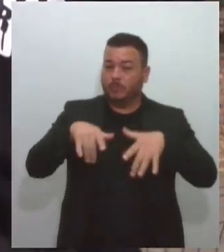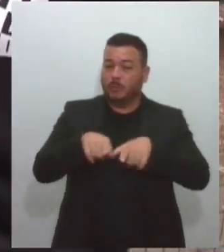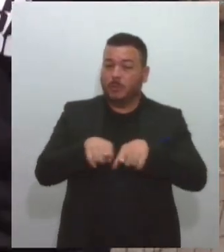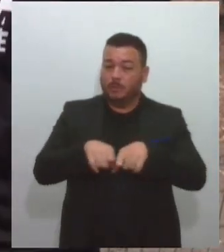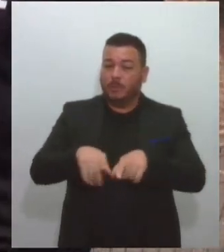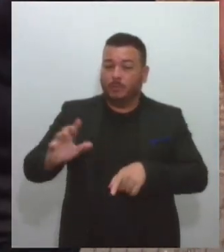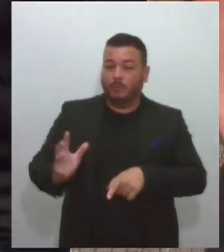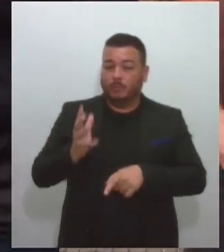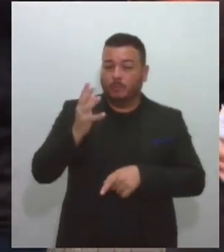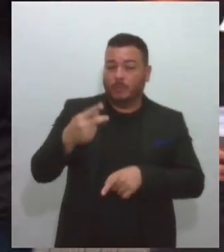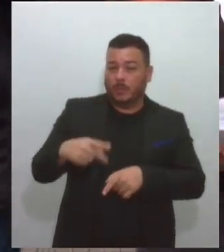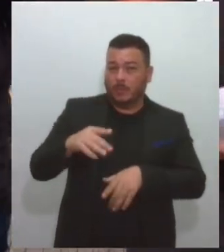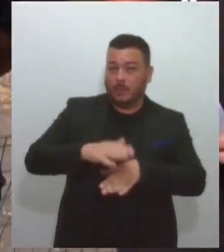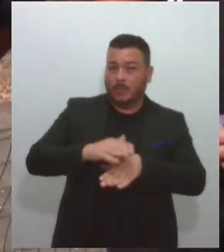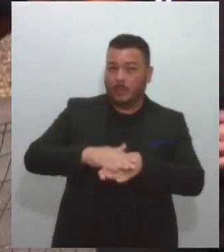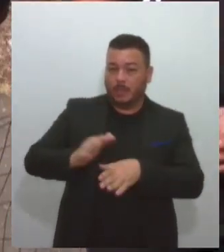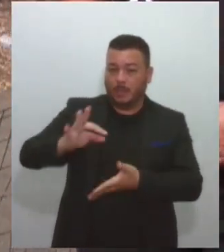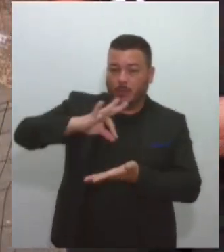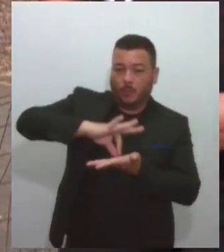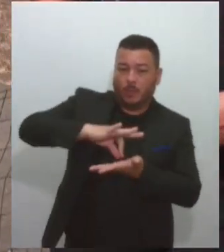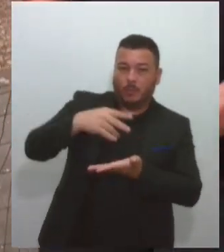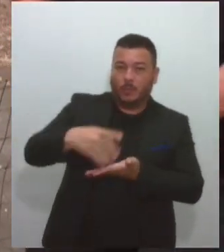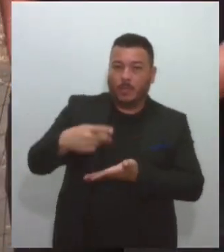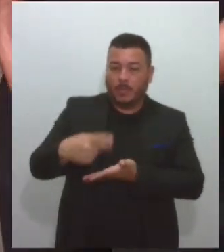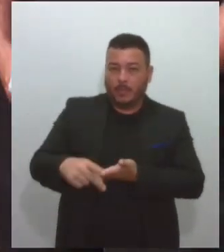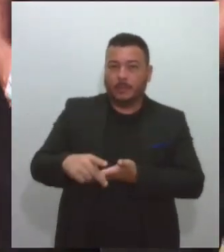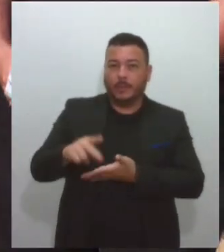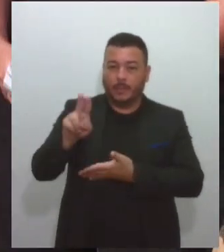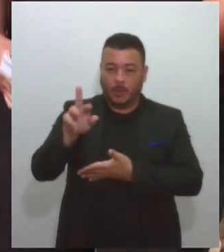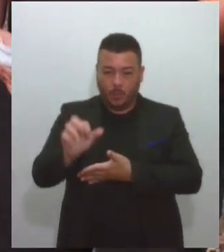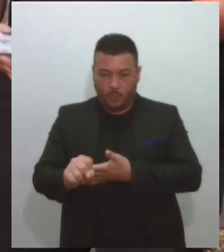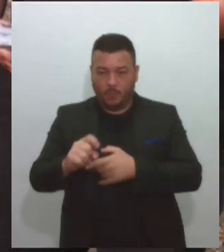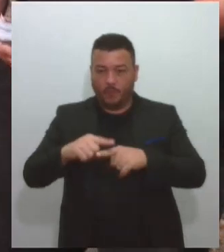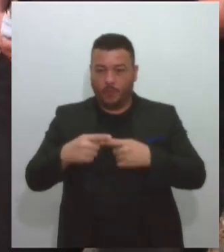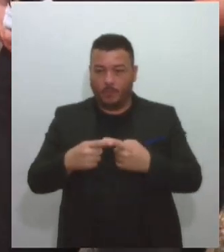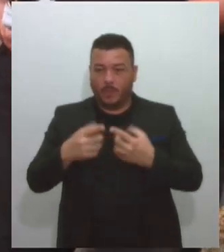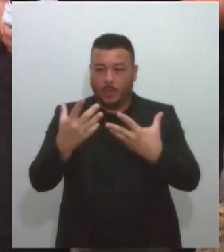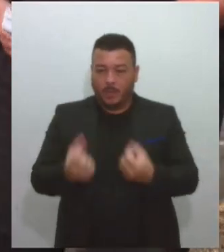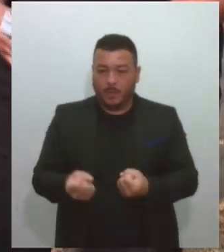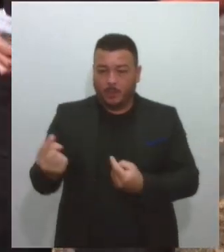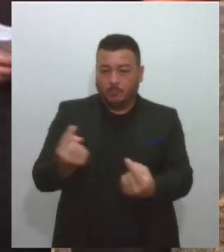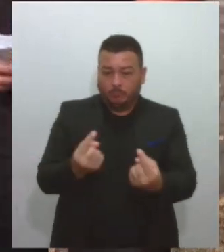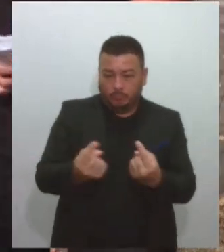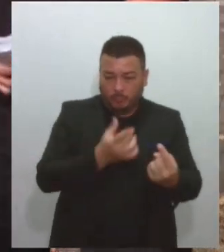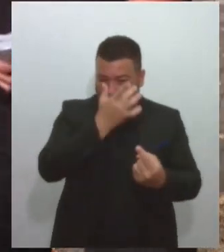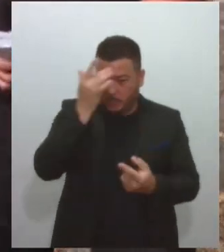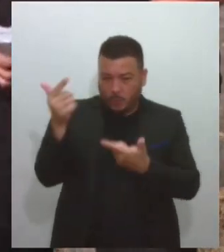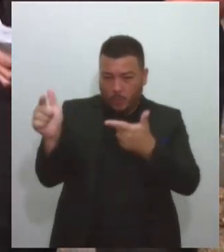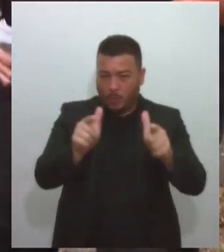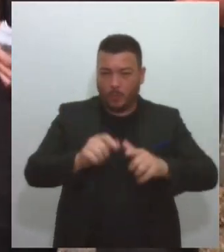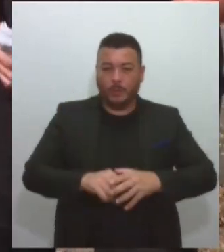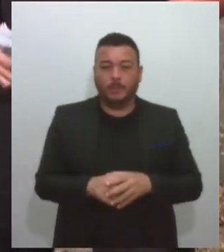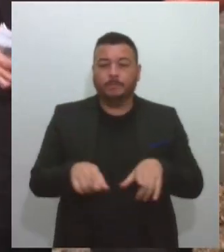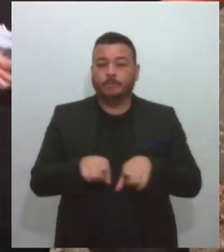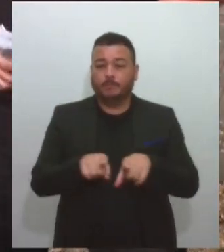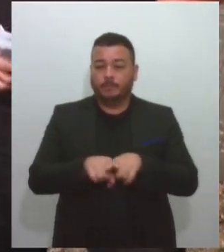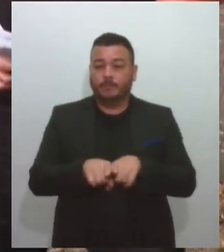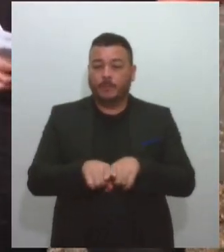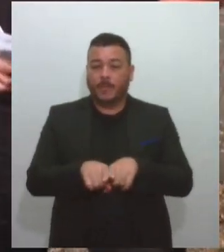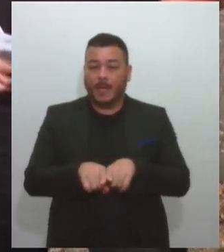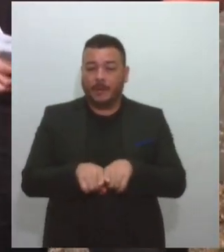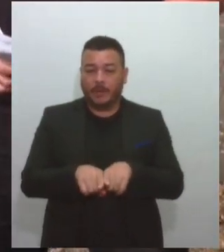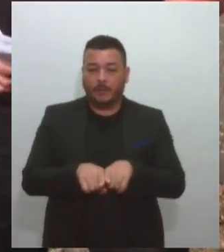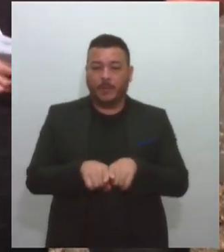UFES, aqui no estado de Sergipe, mas que abraça todos os estudantes de todas as redes. Sim, inclusive abraça todos os estudantes